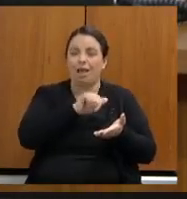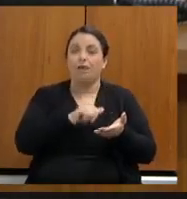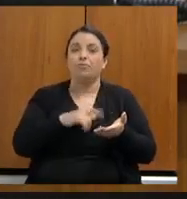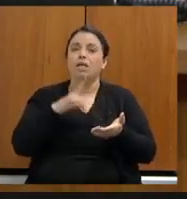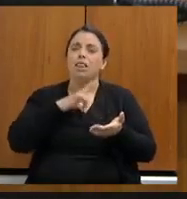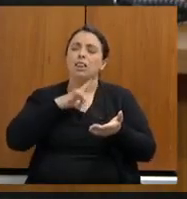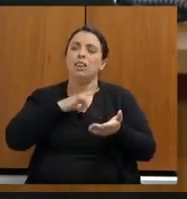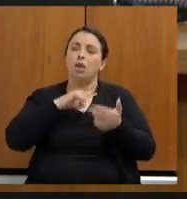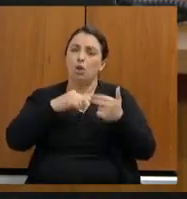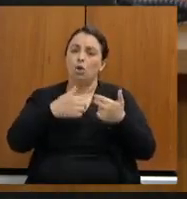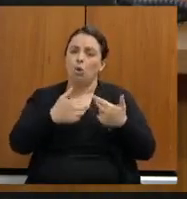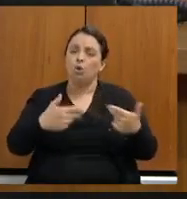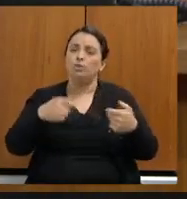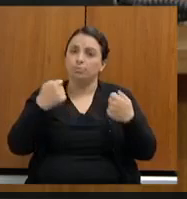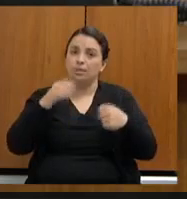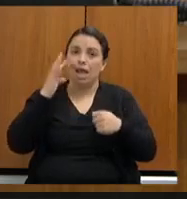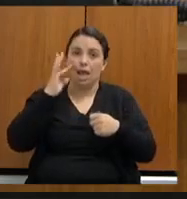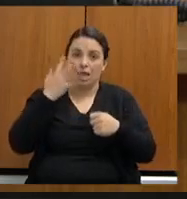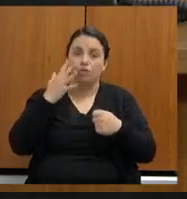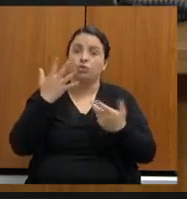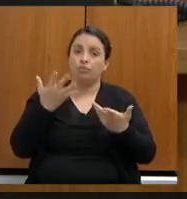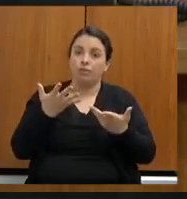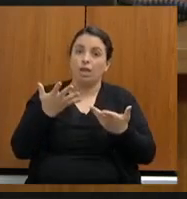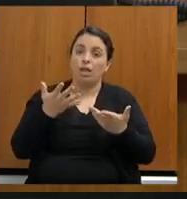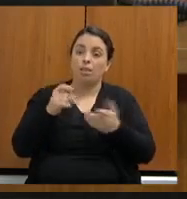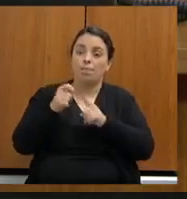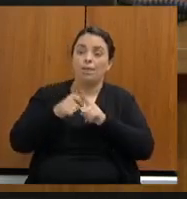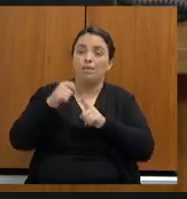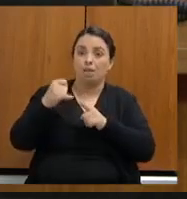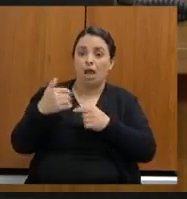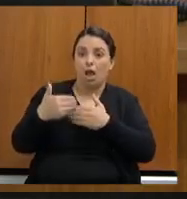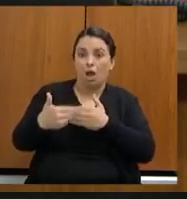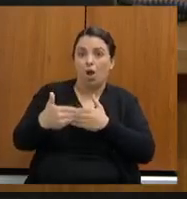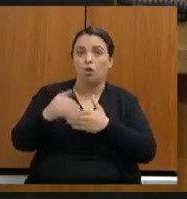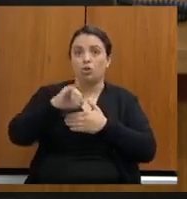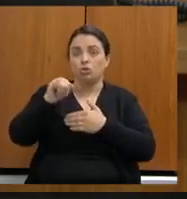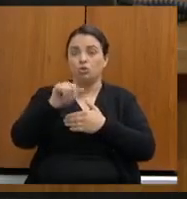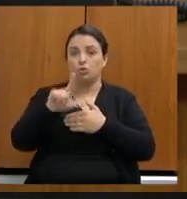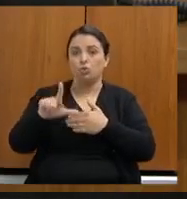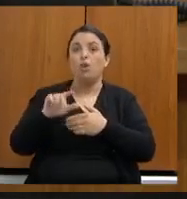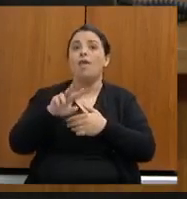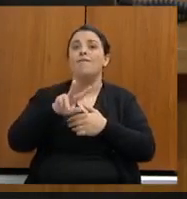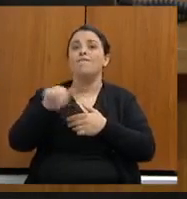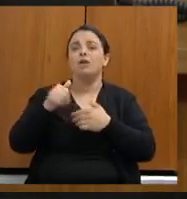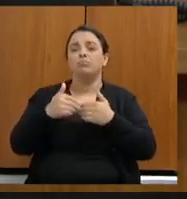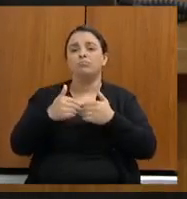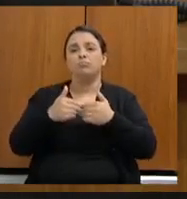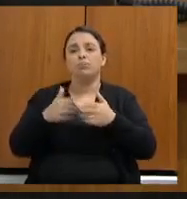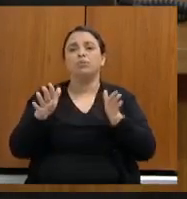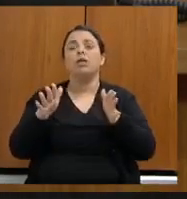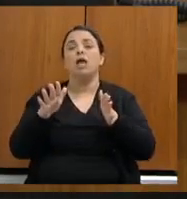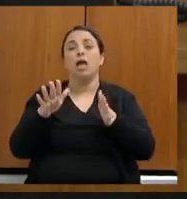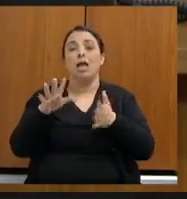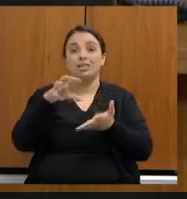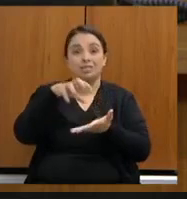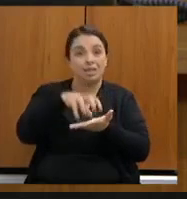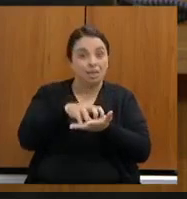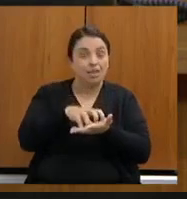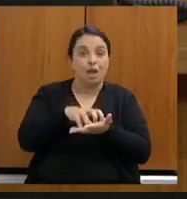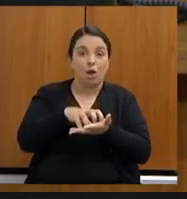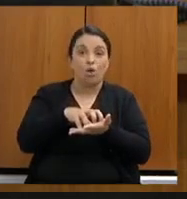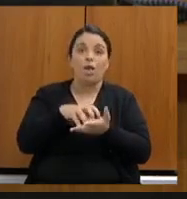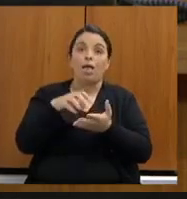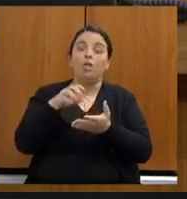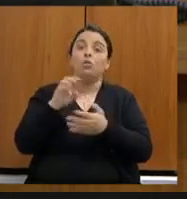ser tratadas nesse mês de Julho deve ser implantada Central Estadual mas